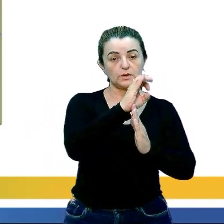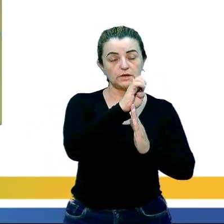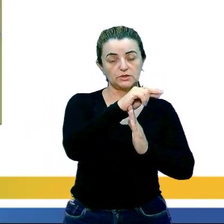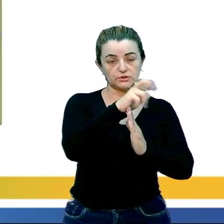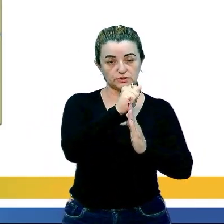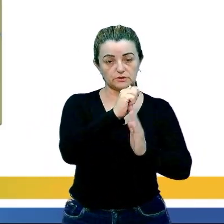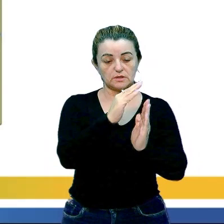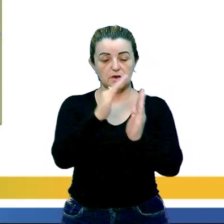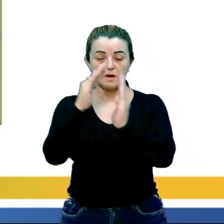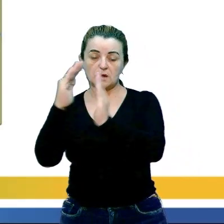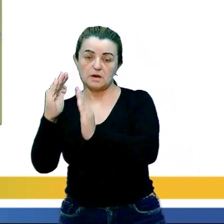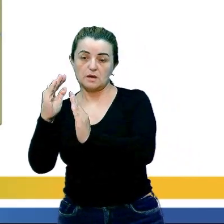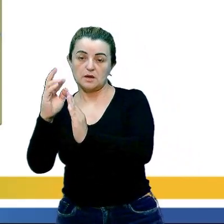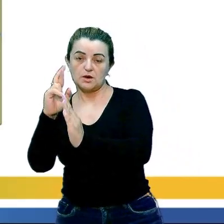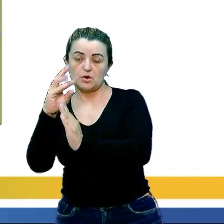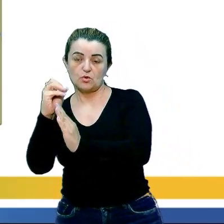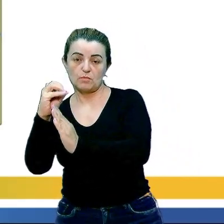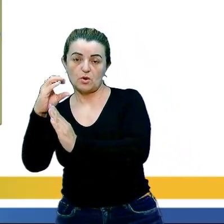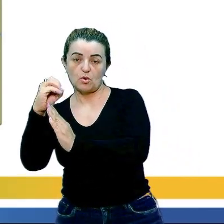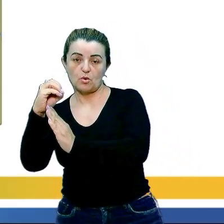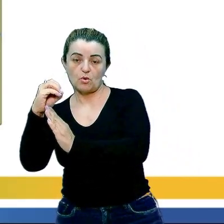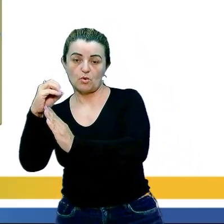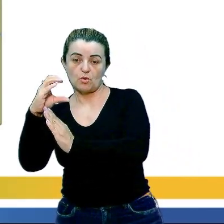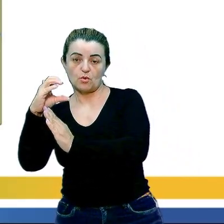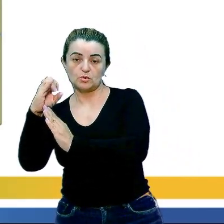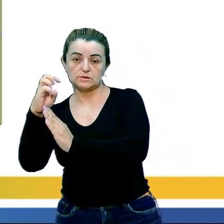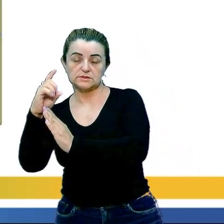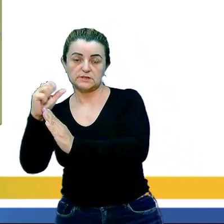parte amarela é a parte